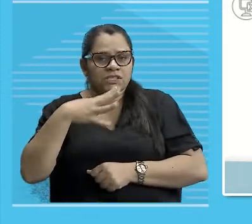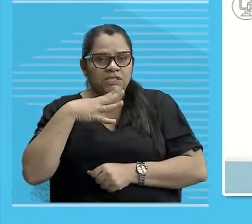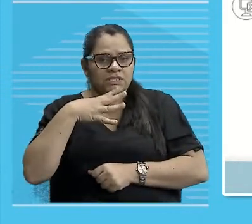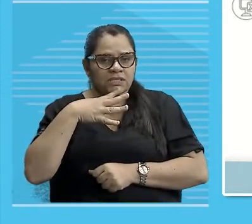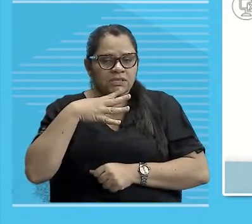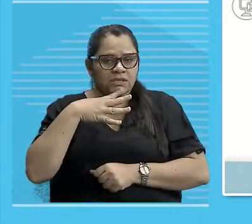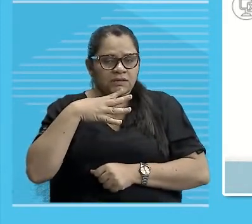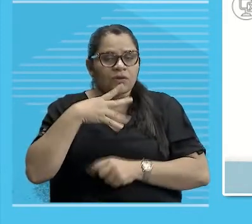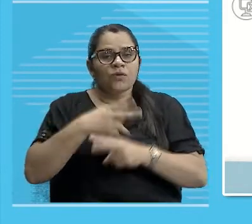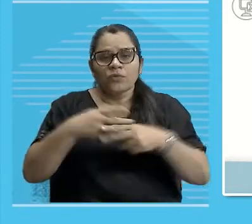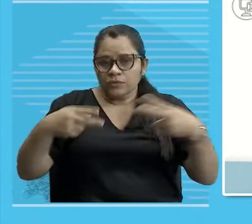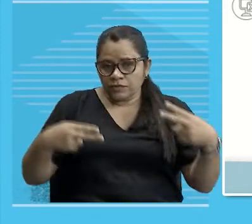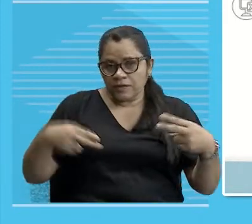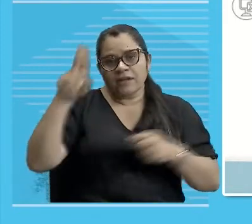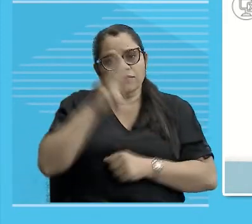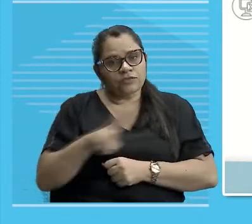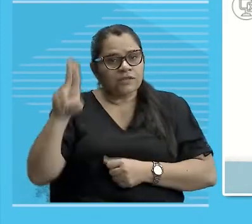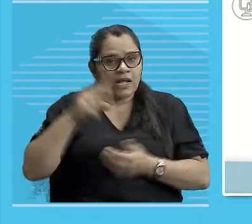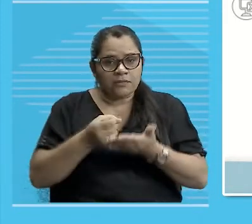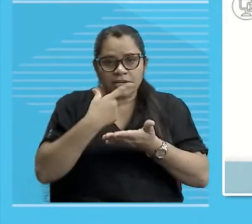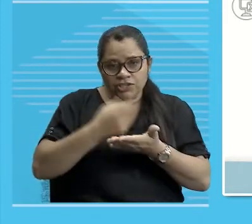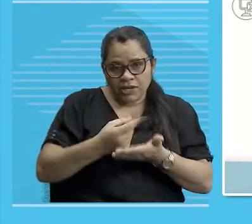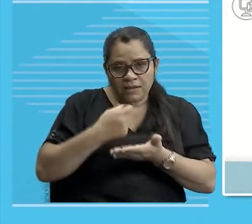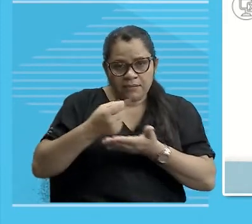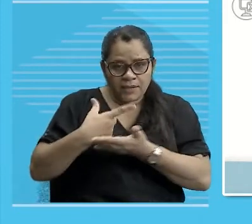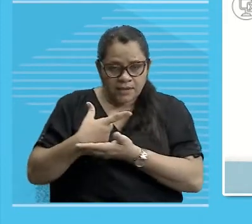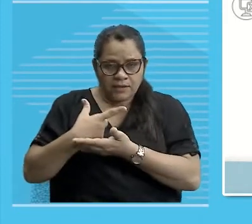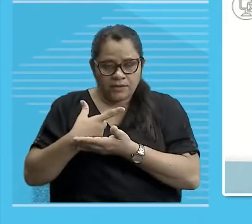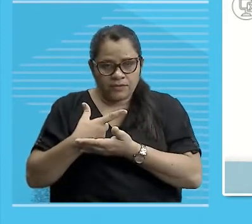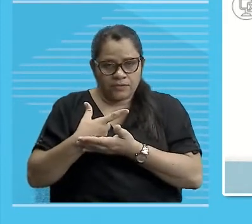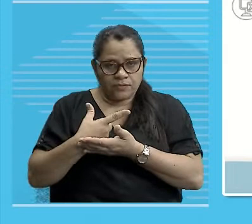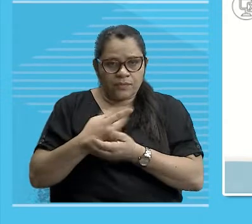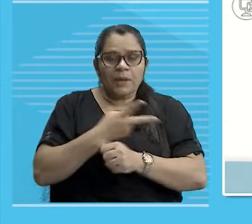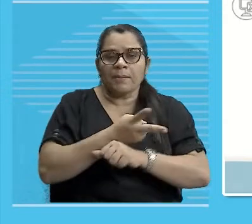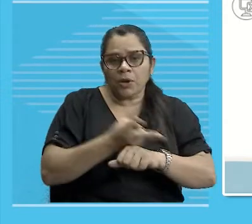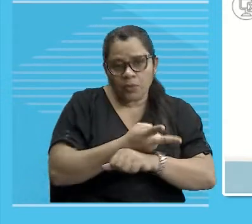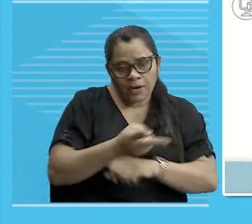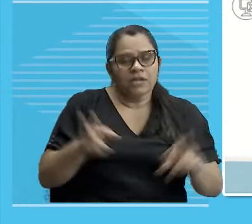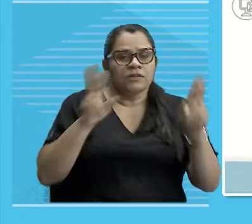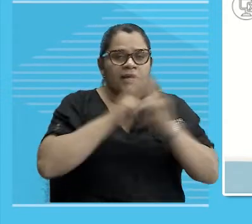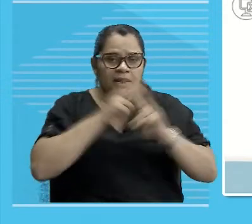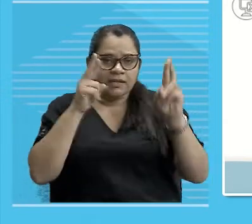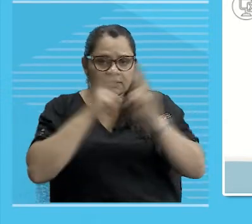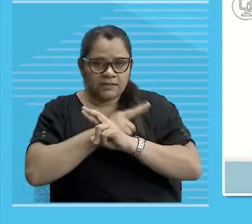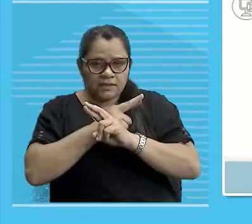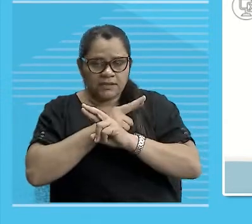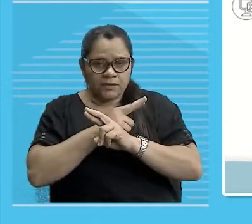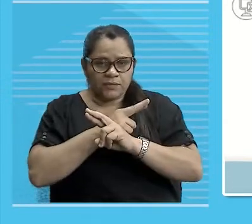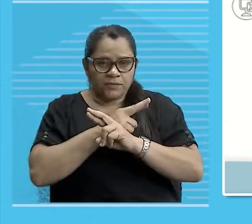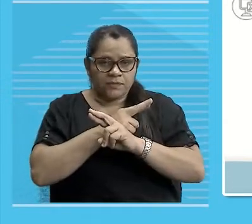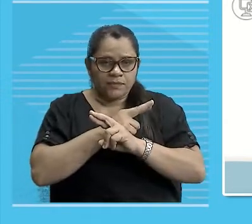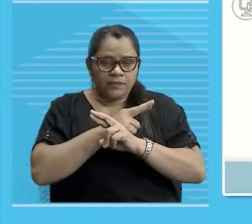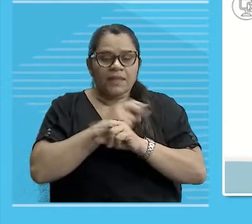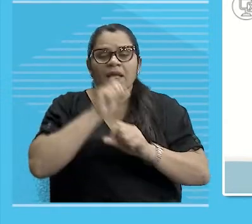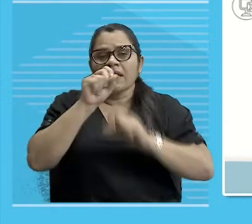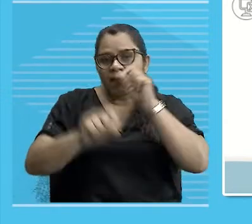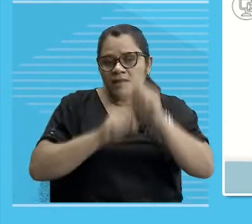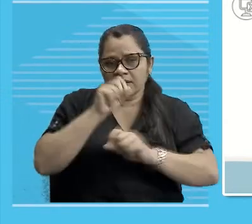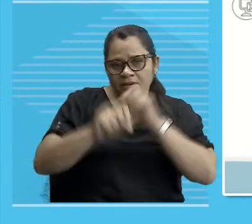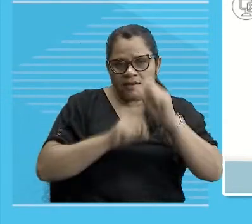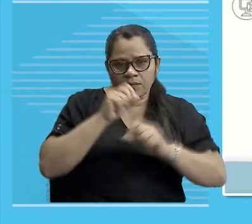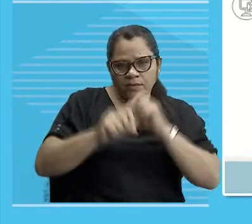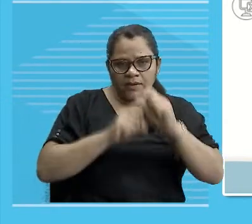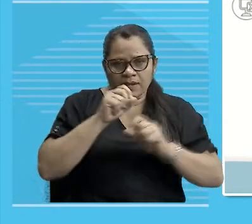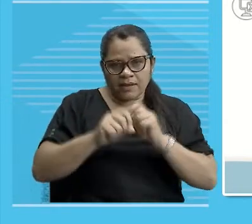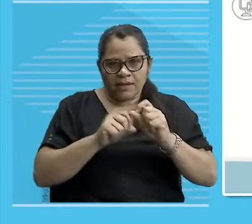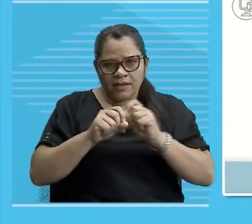mais usados benzodiazepínicos, procurando estabelecer uma relação entre benefícios e prejuízos